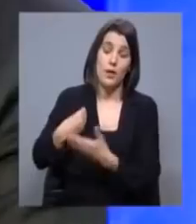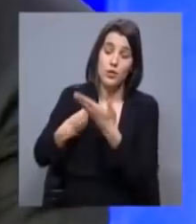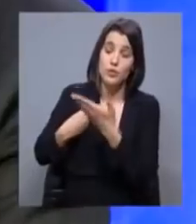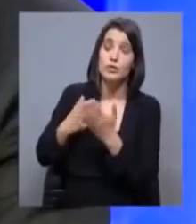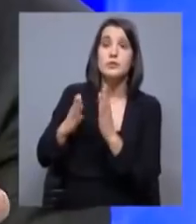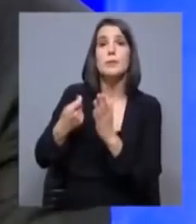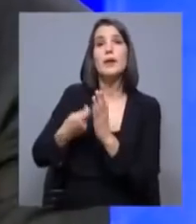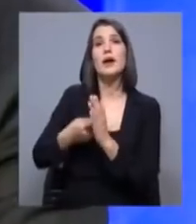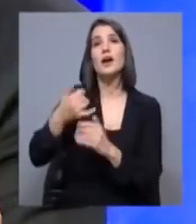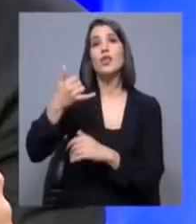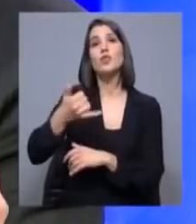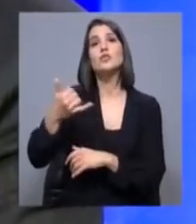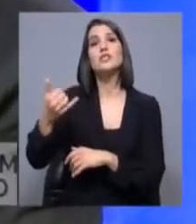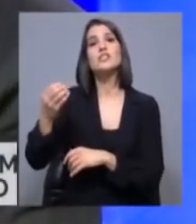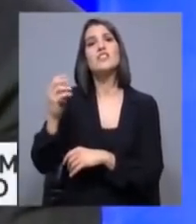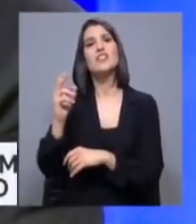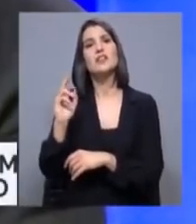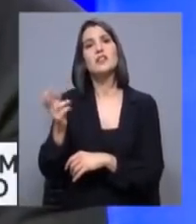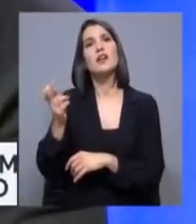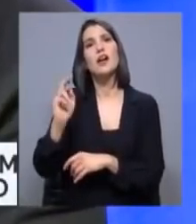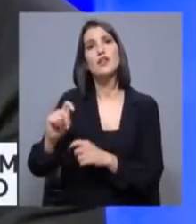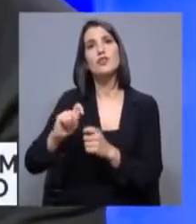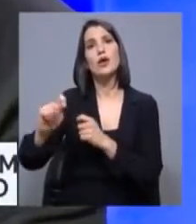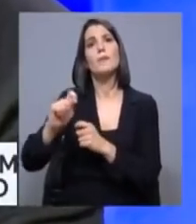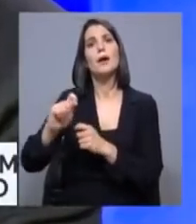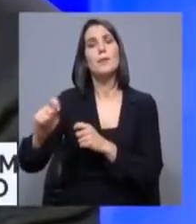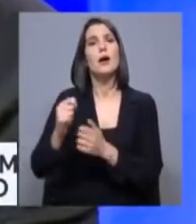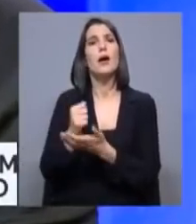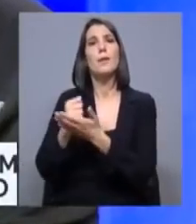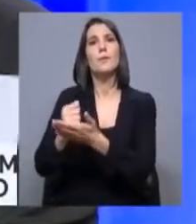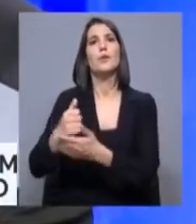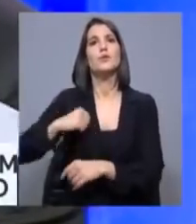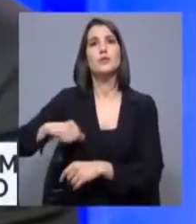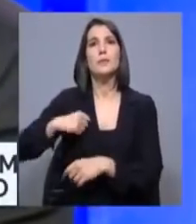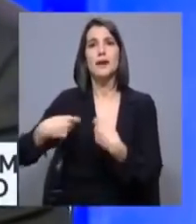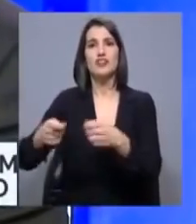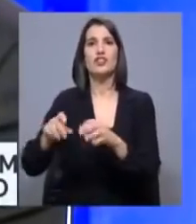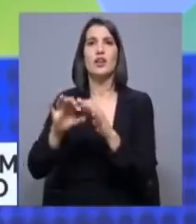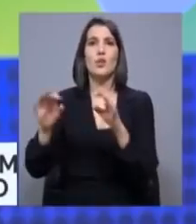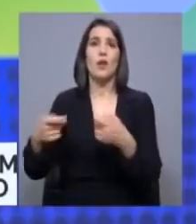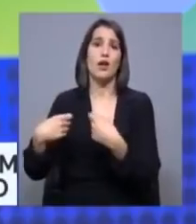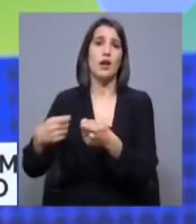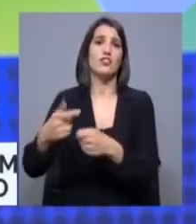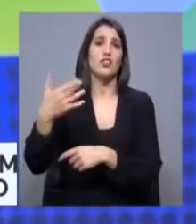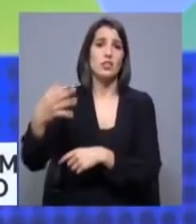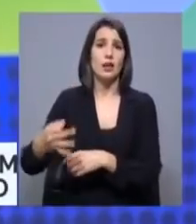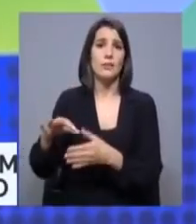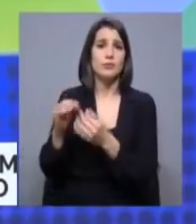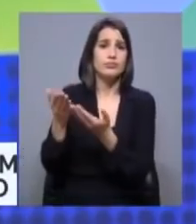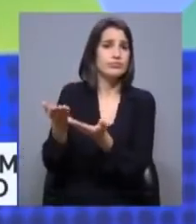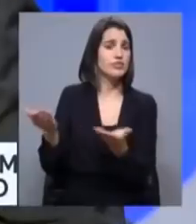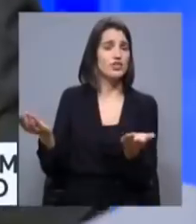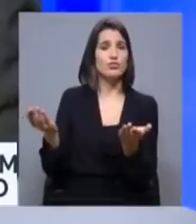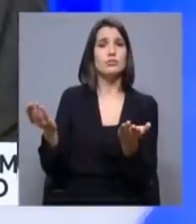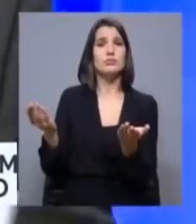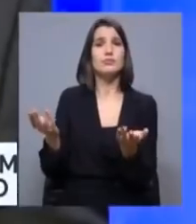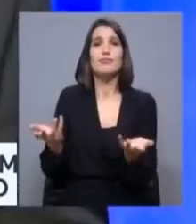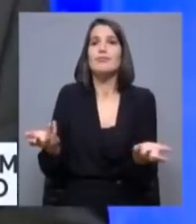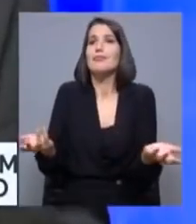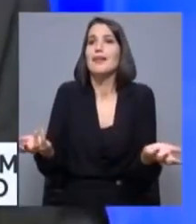precisávamos de pagar duzentos e vinte anos depois o as pessoas já tinha cigana para gastar o meu dinheiro para mim gastar Natal e contexto o